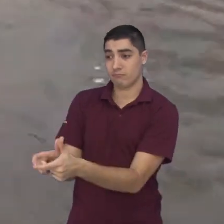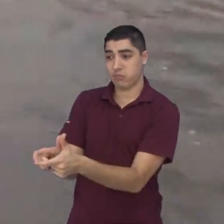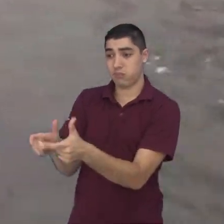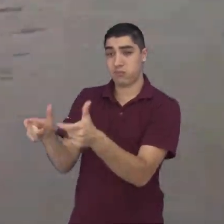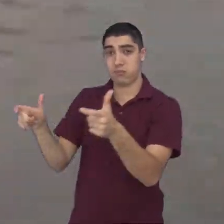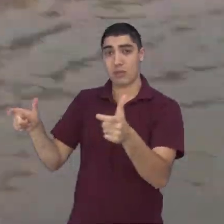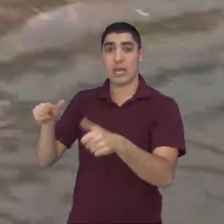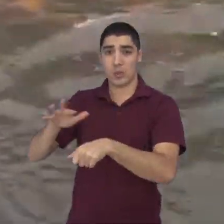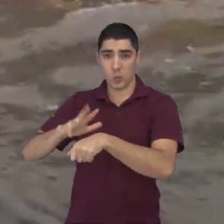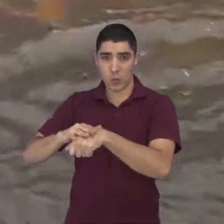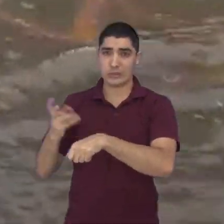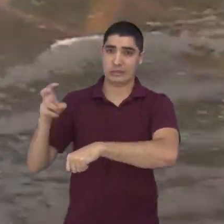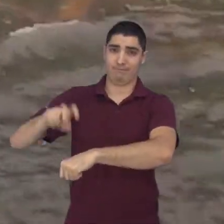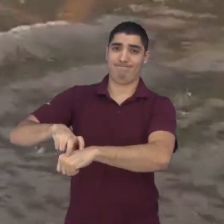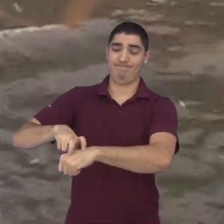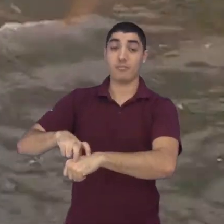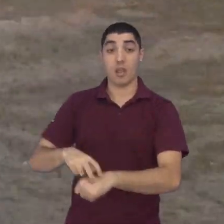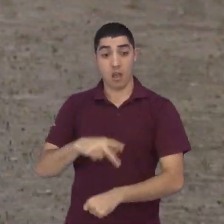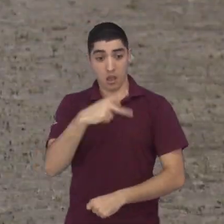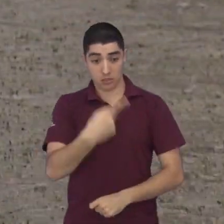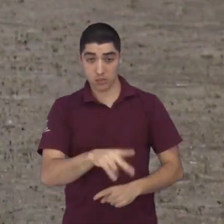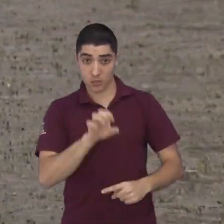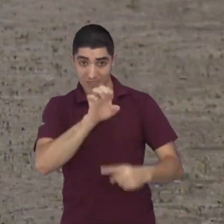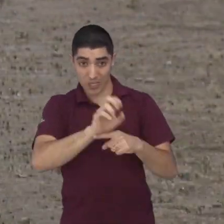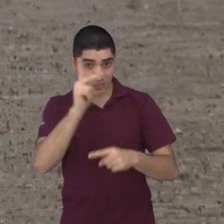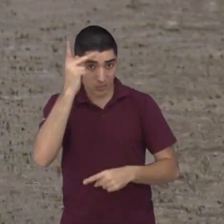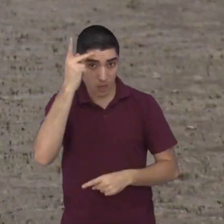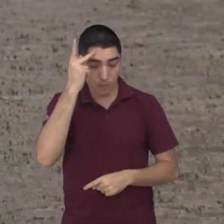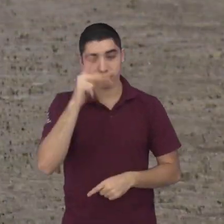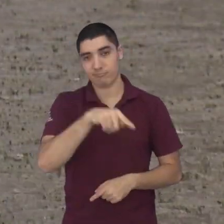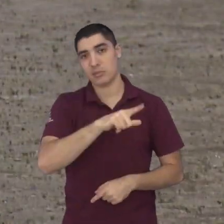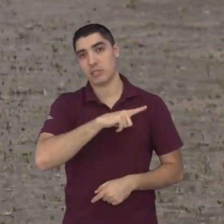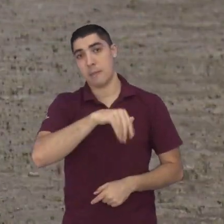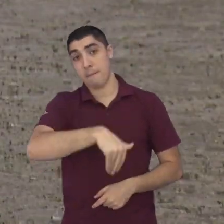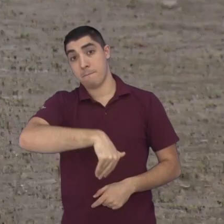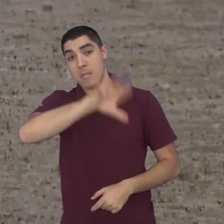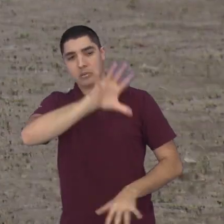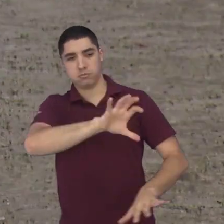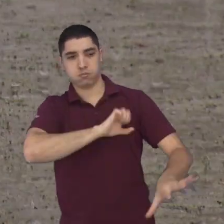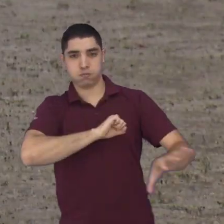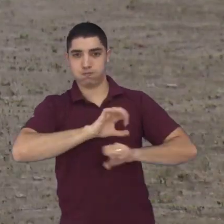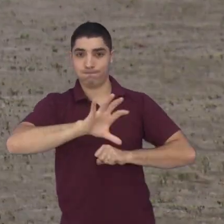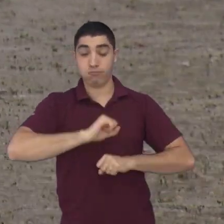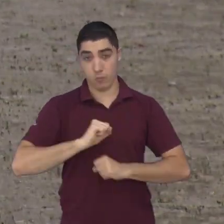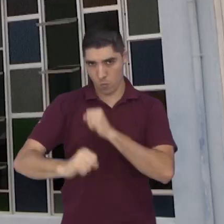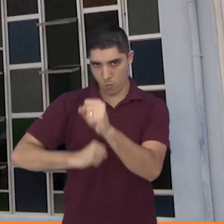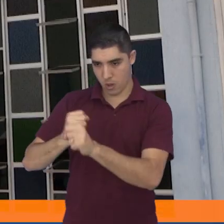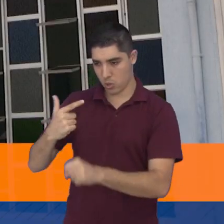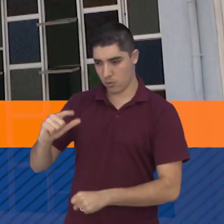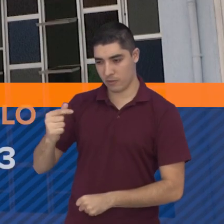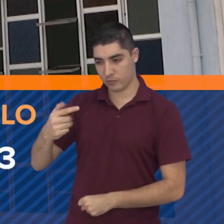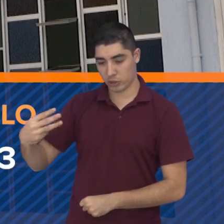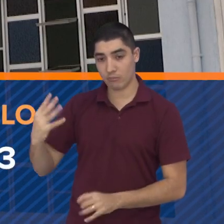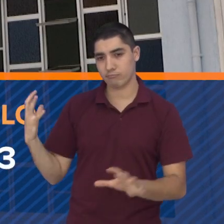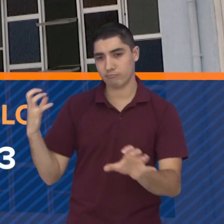a alta no número de leptospirose e o estado de São Paulo é um dos mais afetados pela doença só em 2023